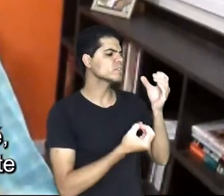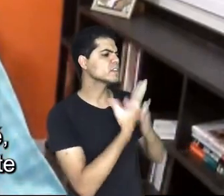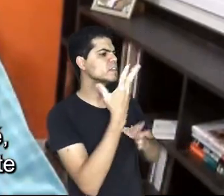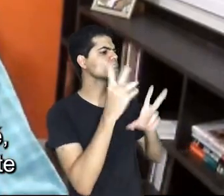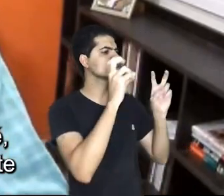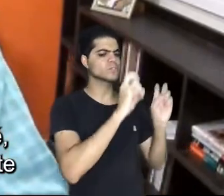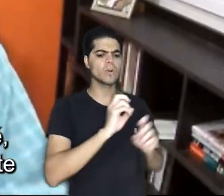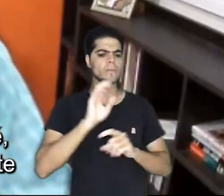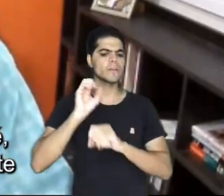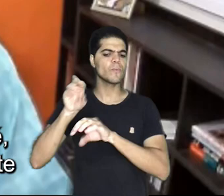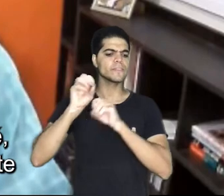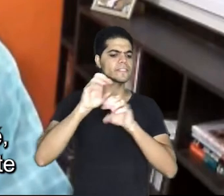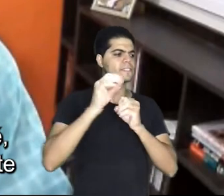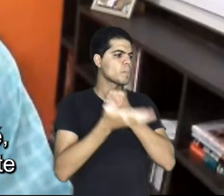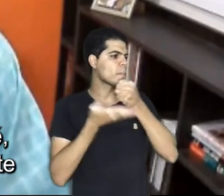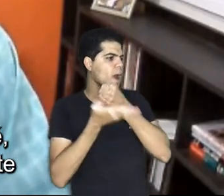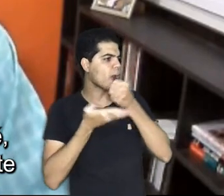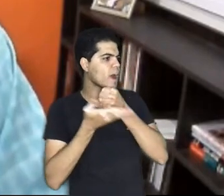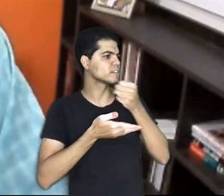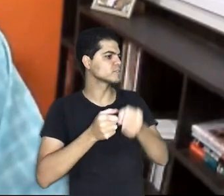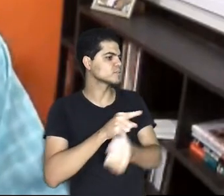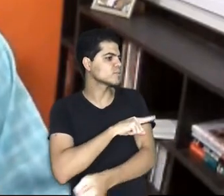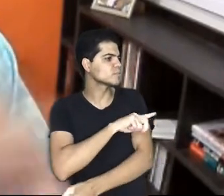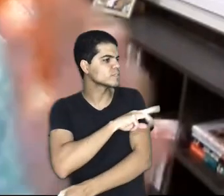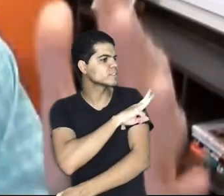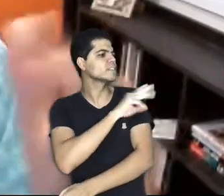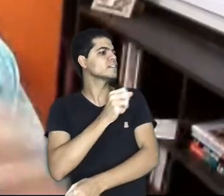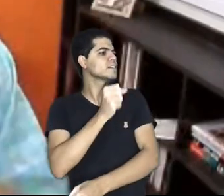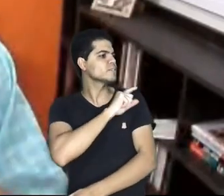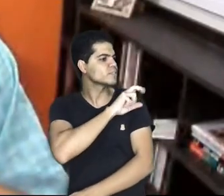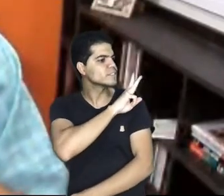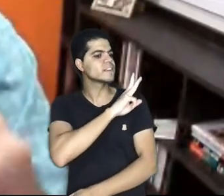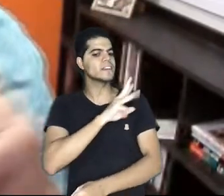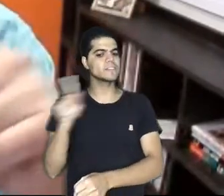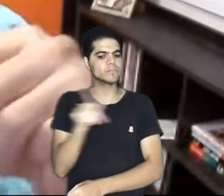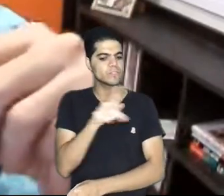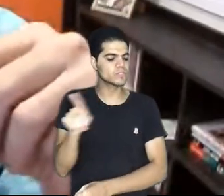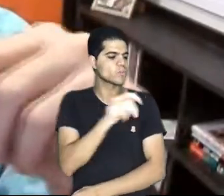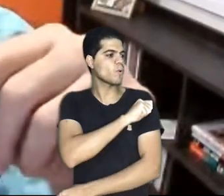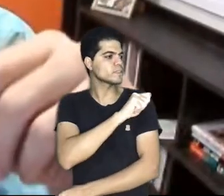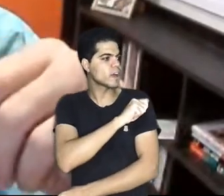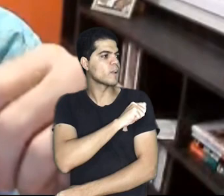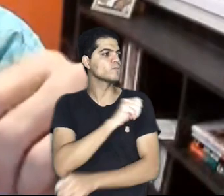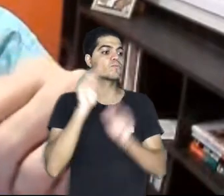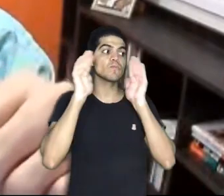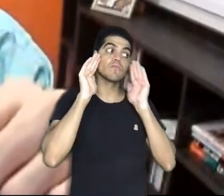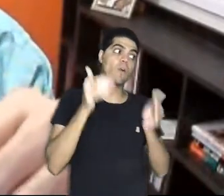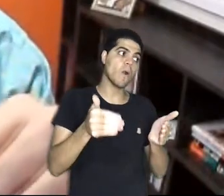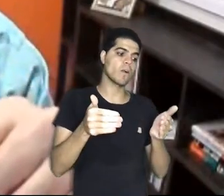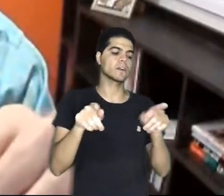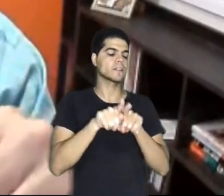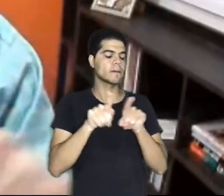isto é, aos ensinos fundamental 2, principalmente ensino médio, professores e alunos, e também a estudantes